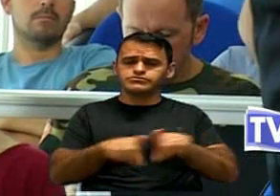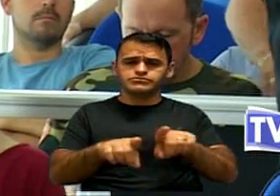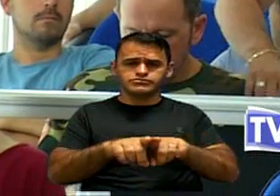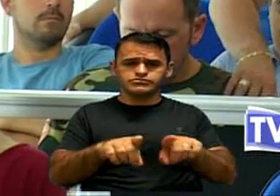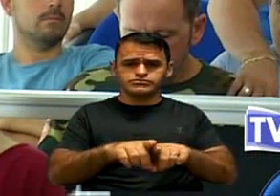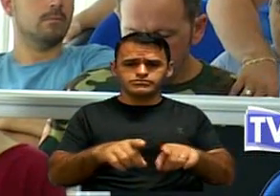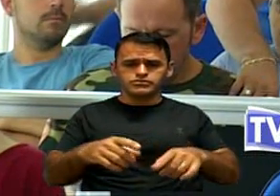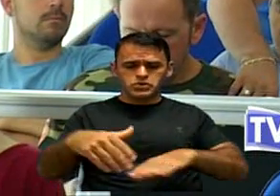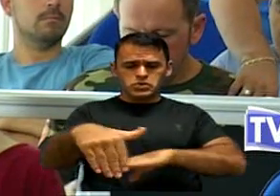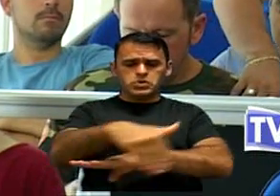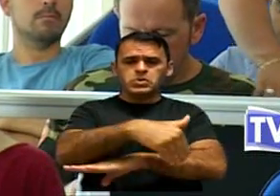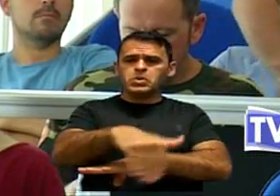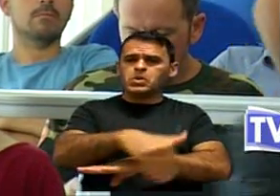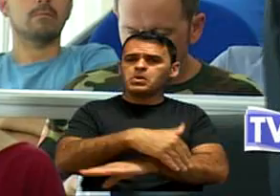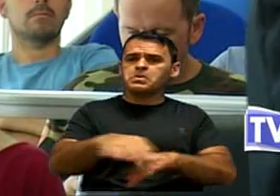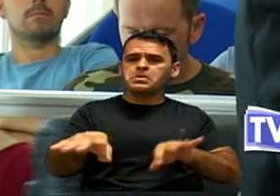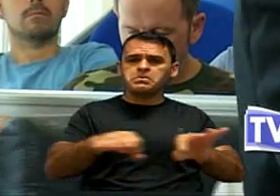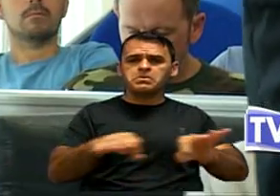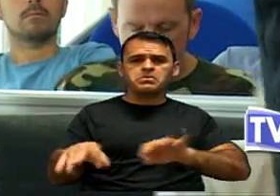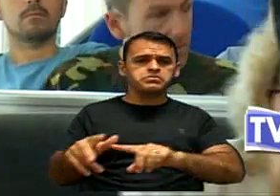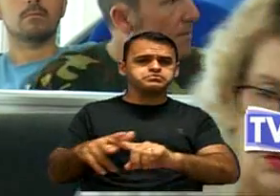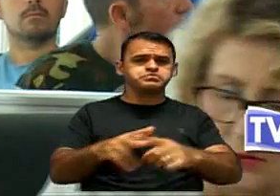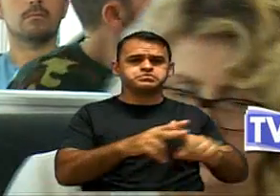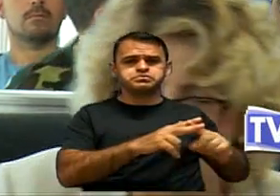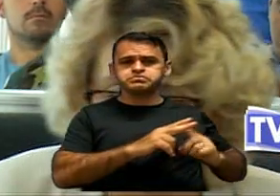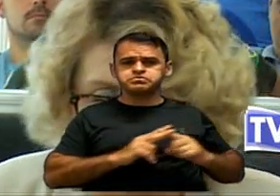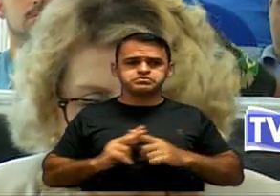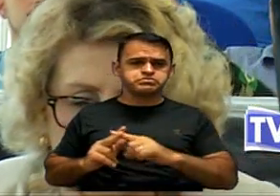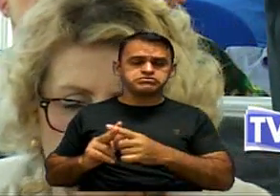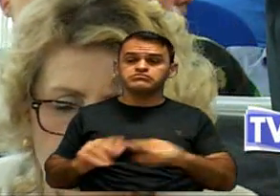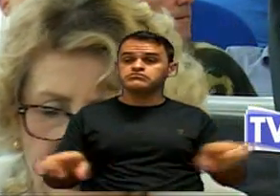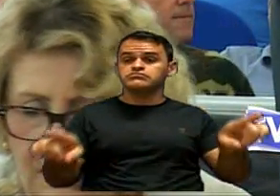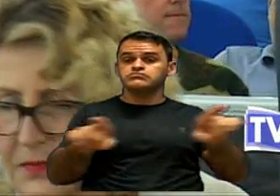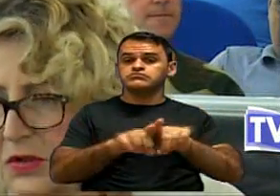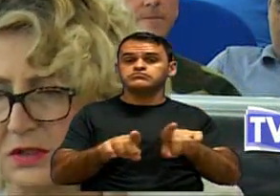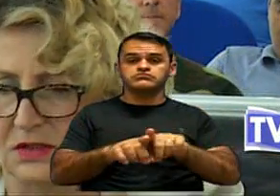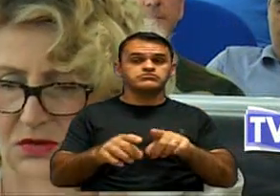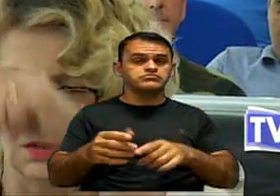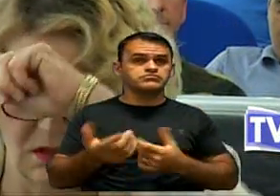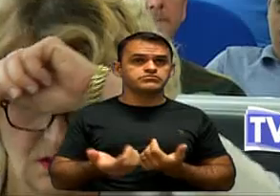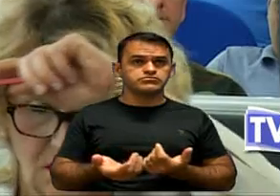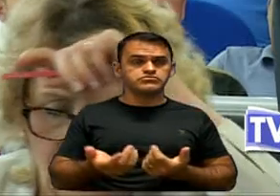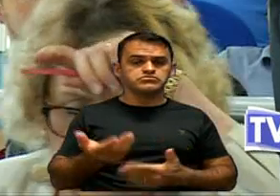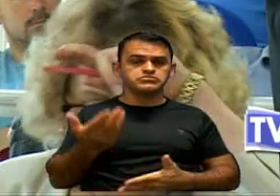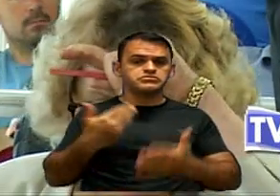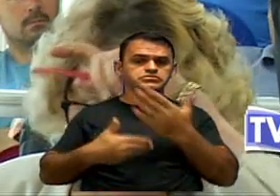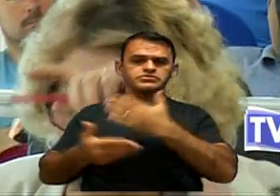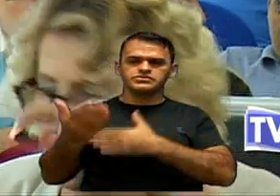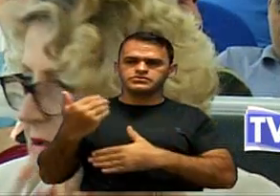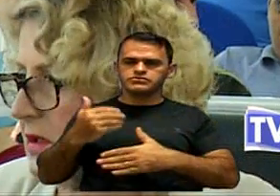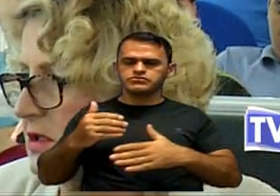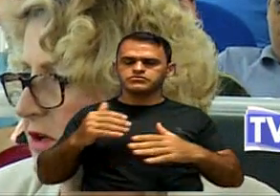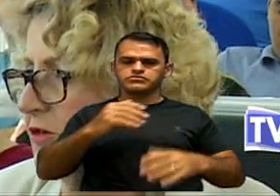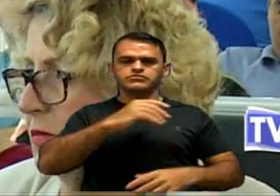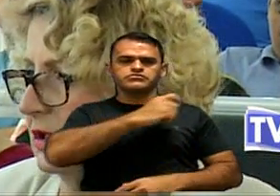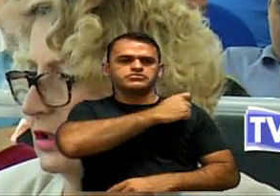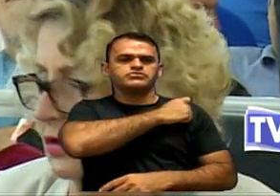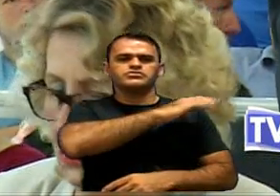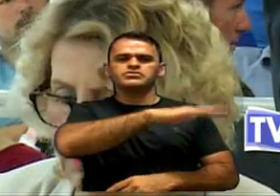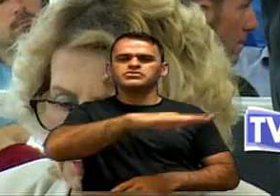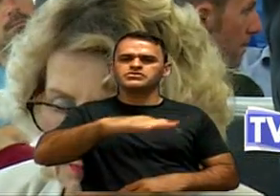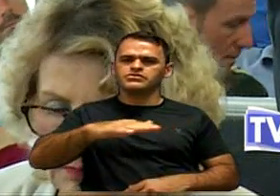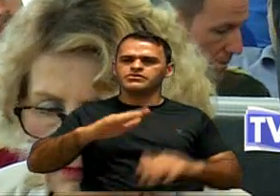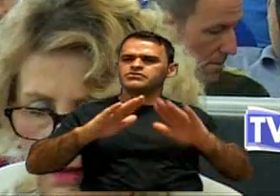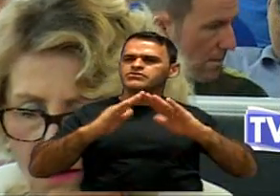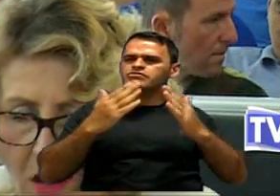ficou descoberto no final do ano João? Passado, com a mudança que teve de transporte de estudante entre municipal e estadual.